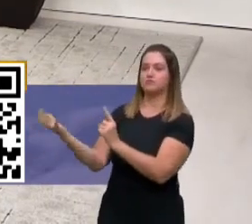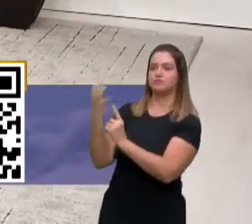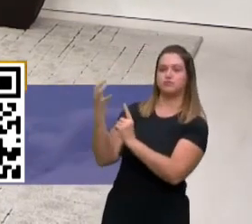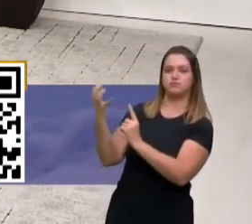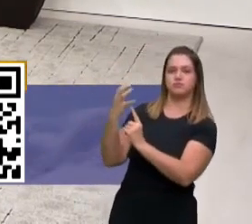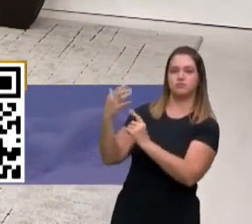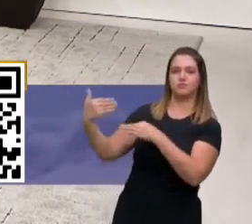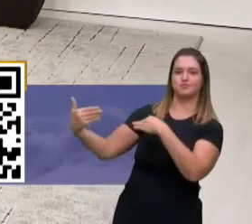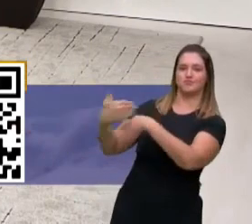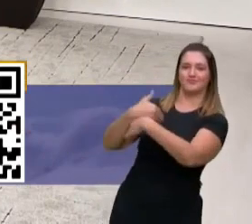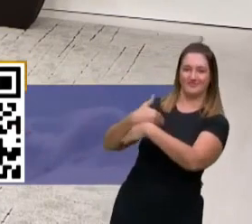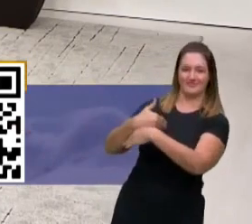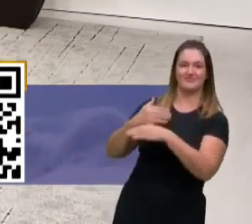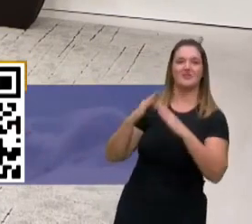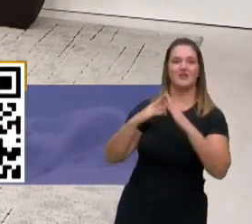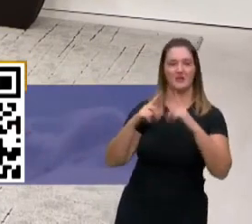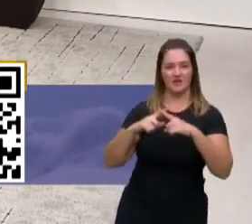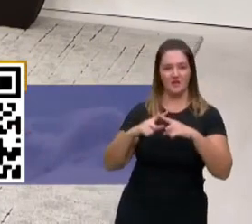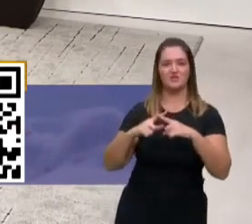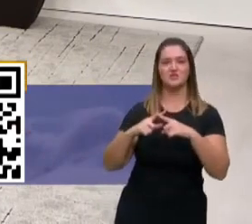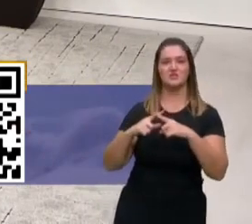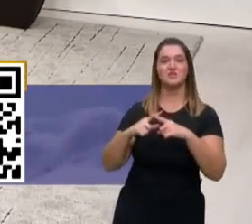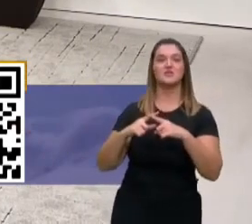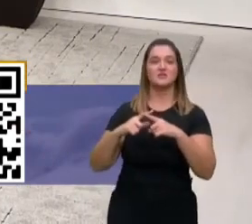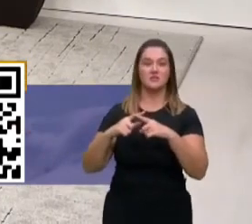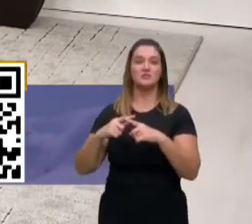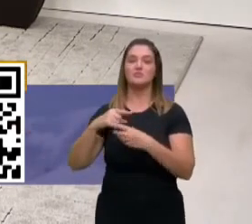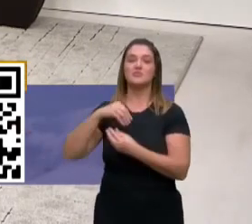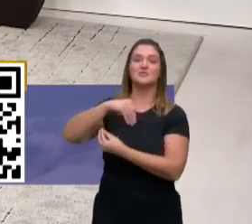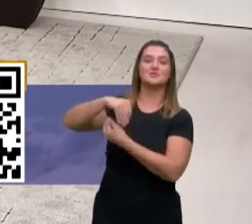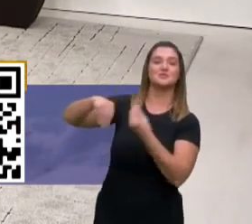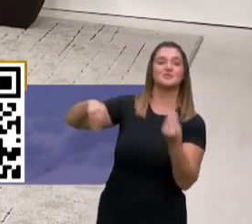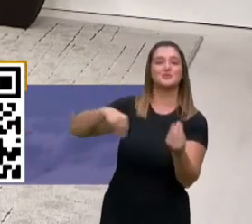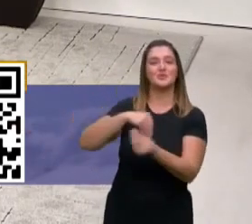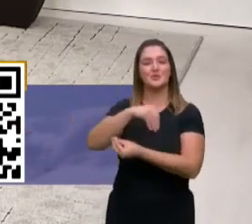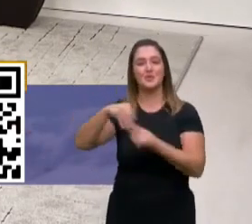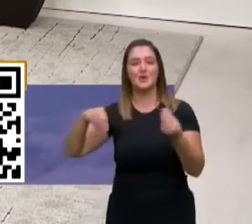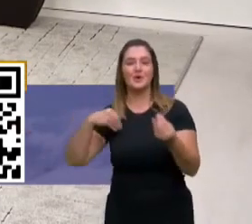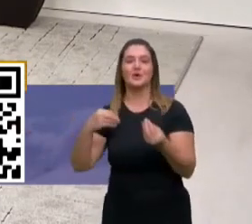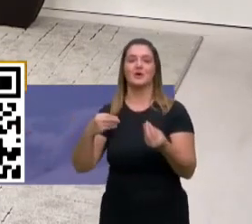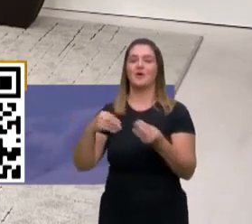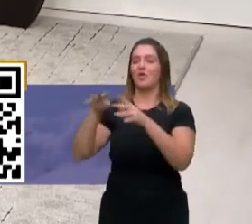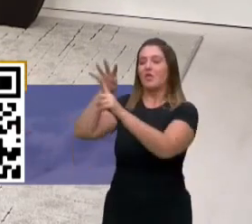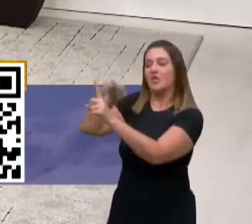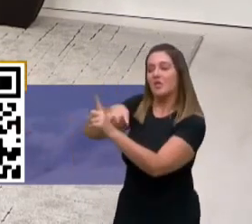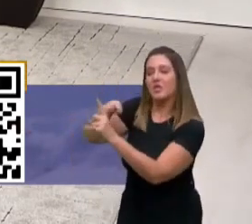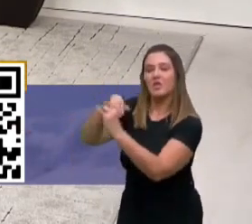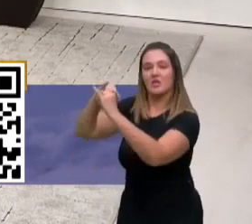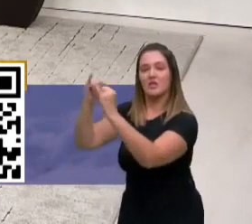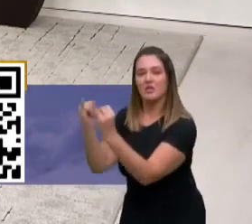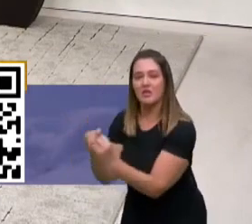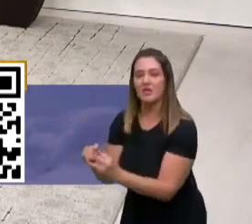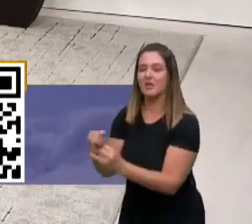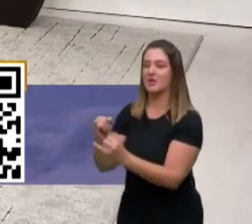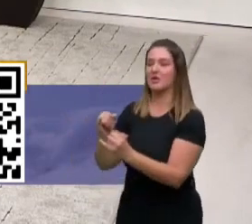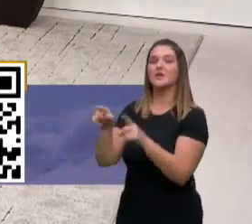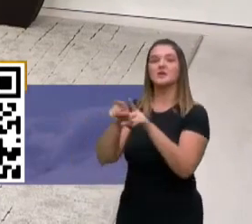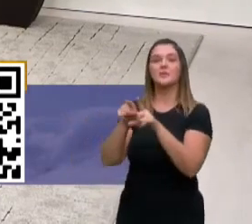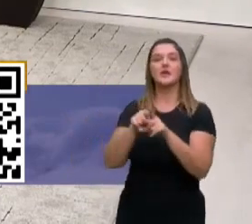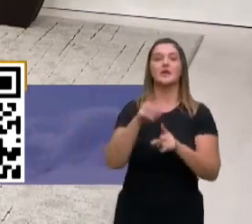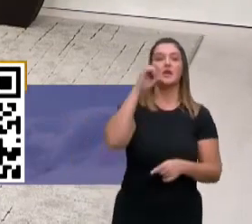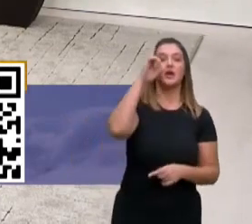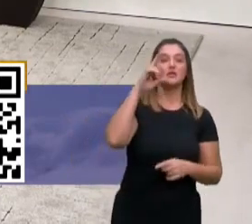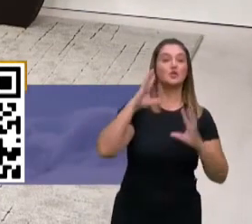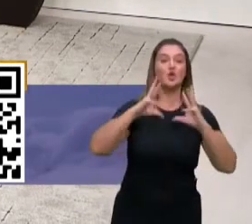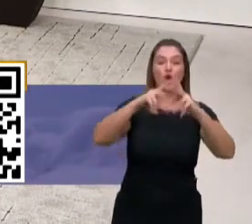Pérgamo, de 313 a 538, que entrou no cristianismo a idolatria, as imagens, a mudança